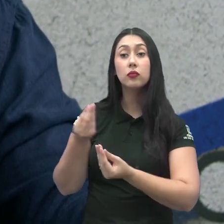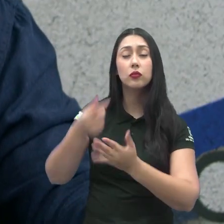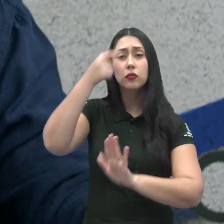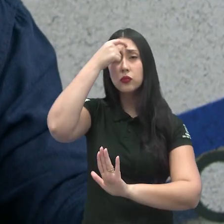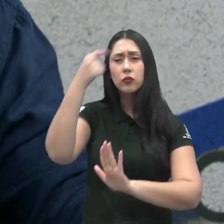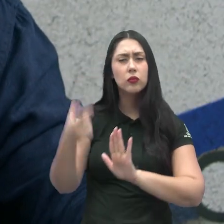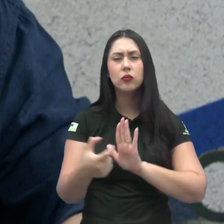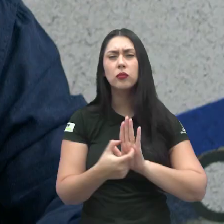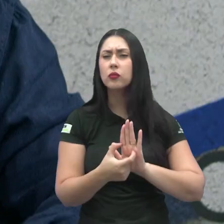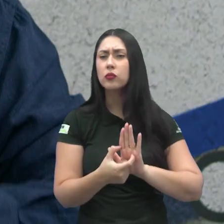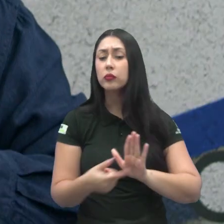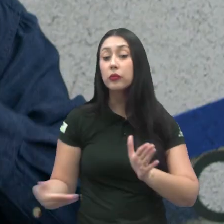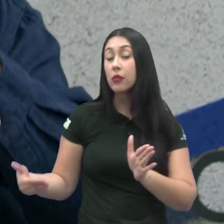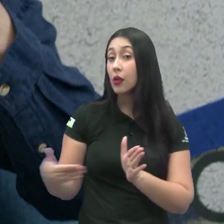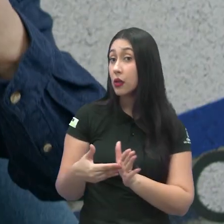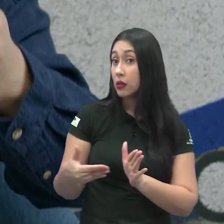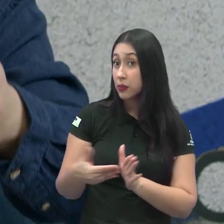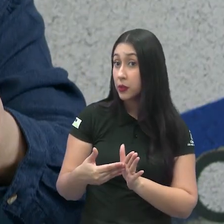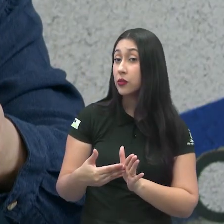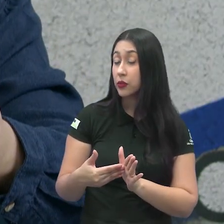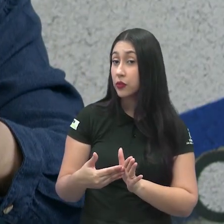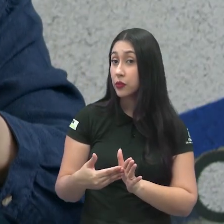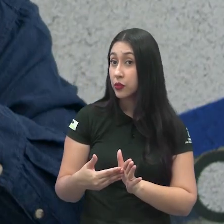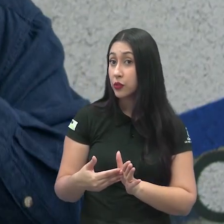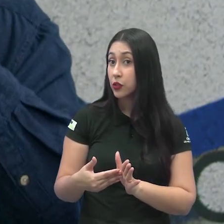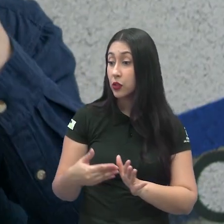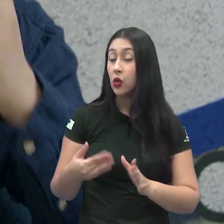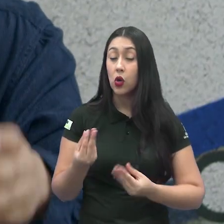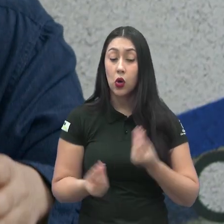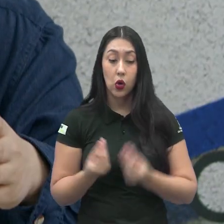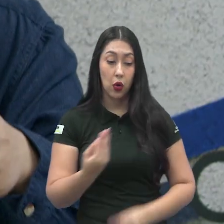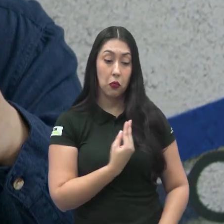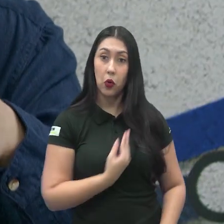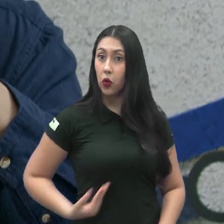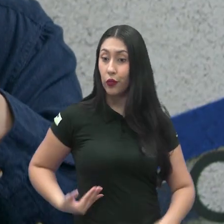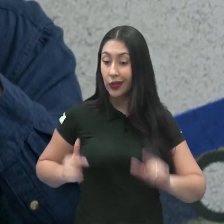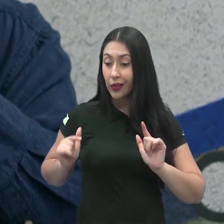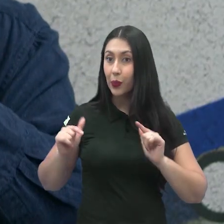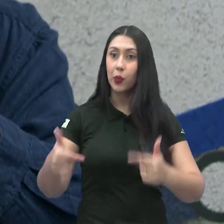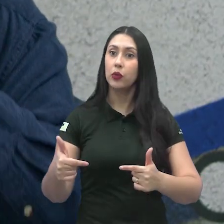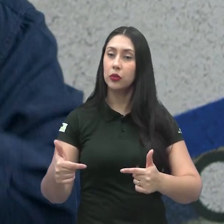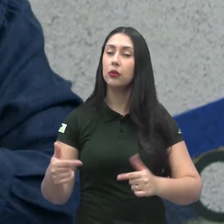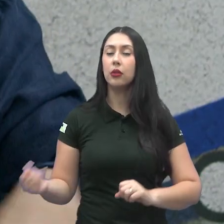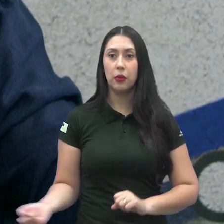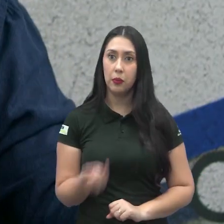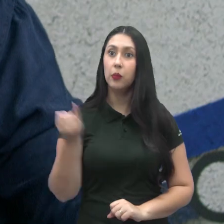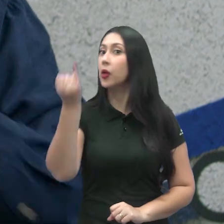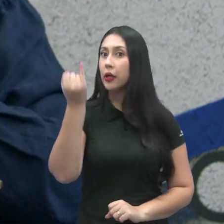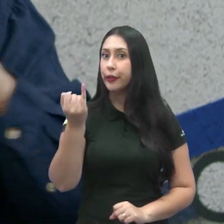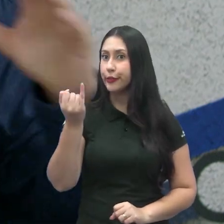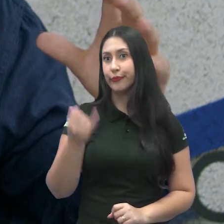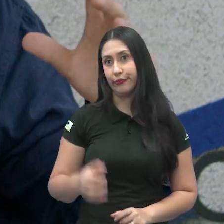inteligências artificiais, quais são os limites para até onde isso vai, como os governos vão atuar nessa medida. Isso é muito